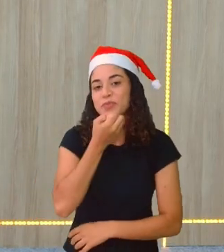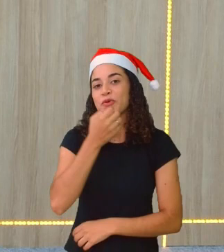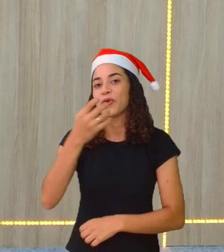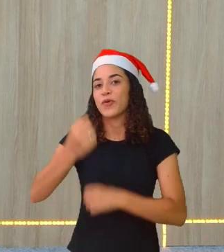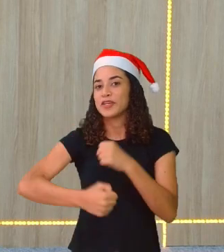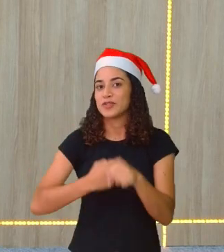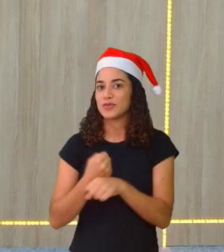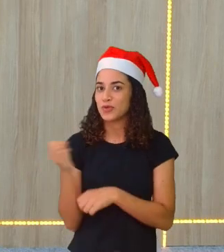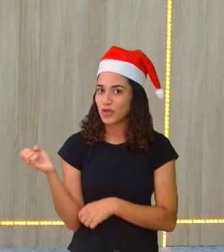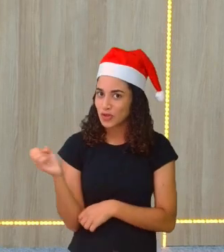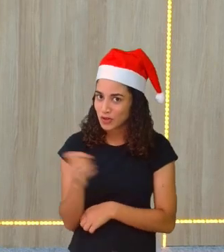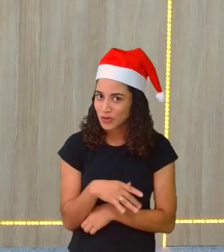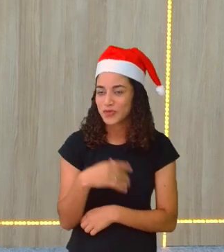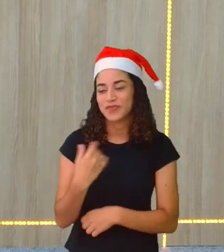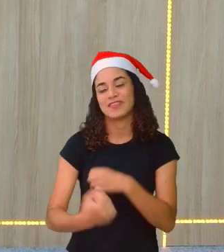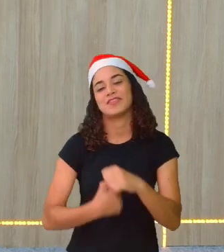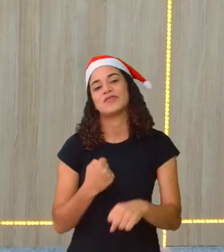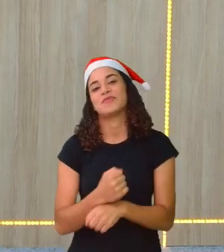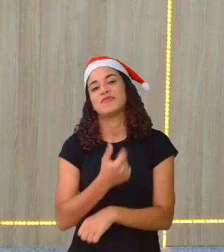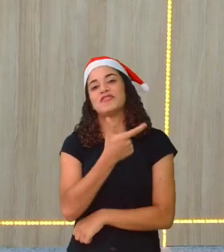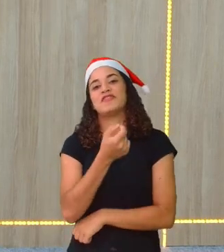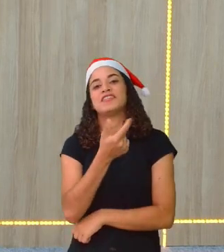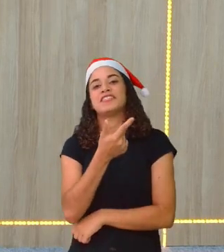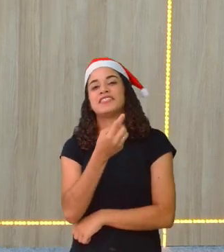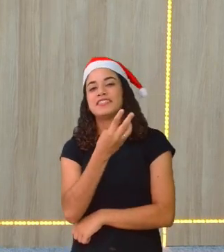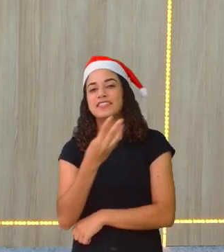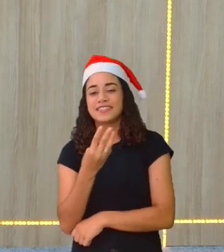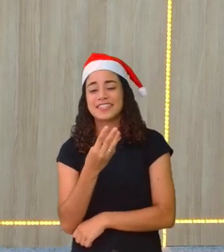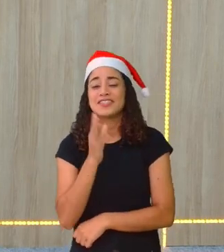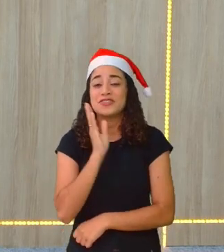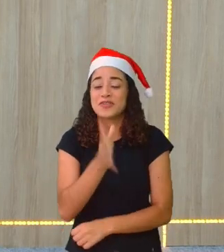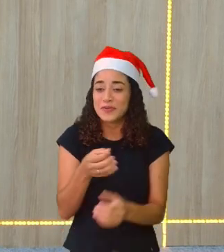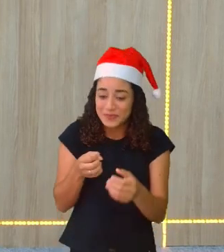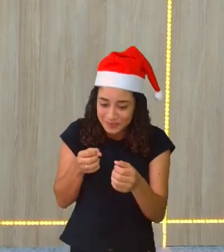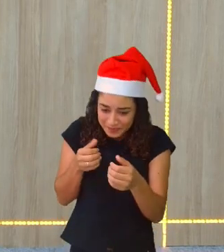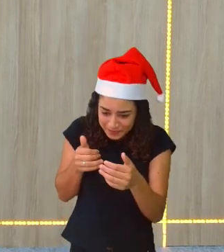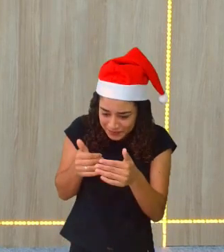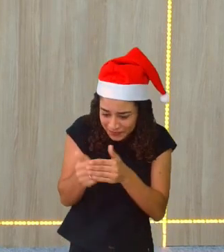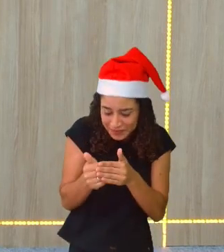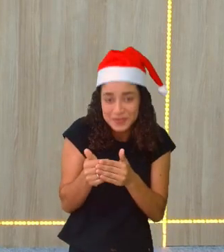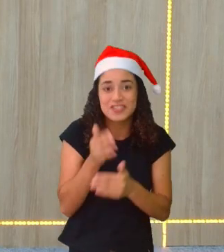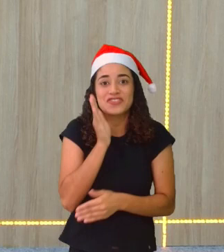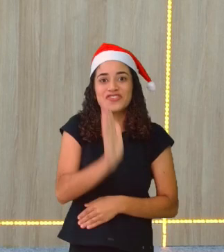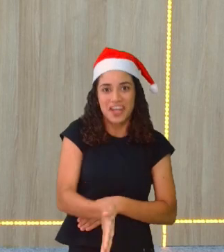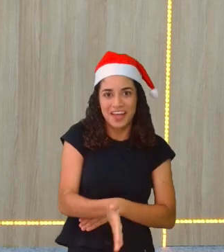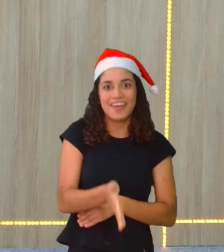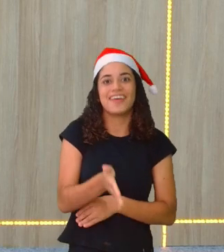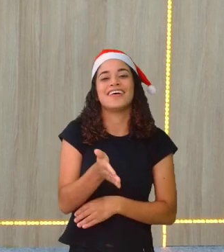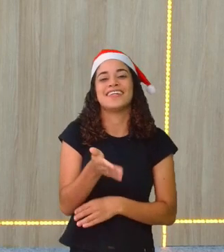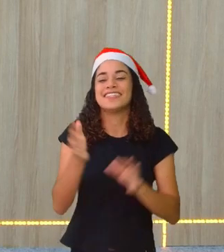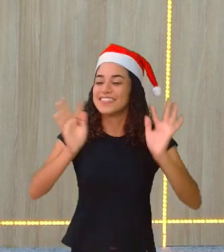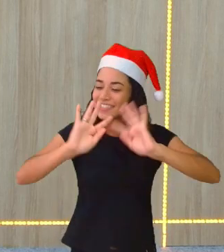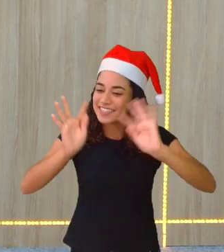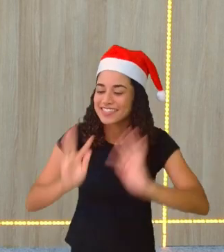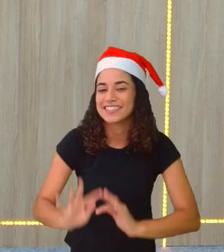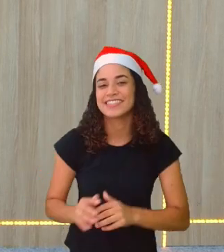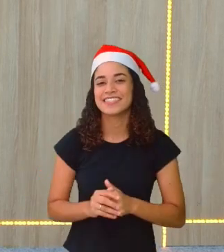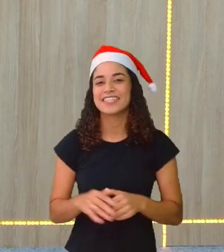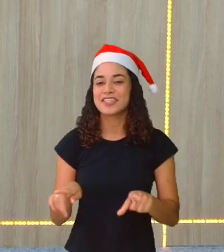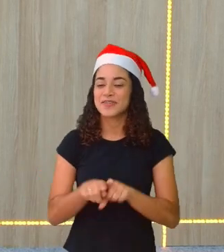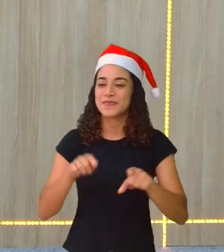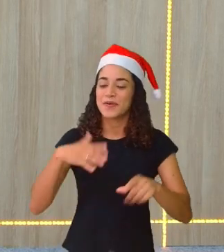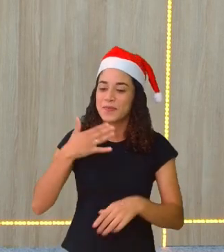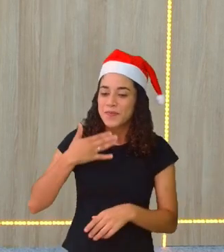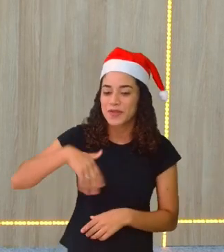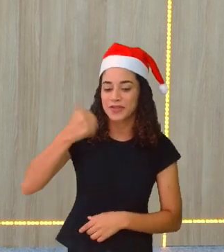ano novo, que 2023, que está batendo as portas aí, venha com muita felicidade, com melhoria